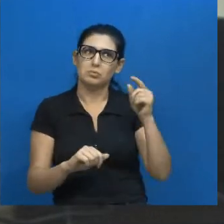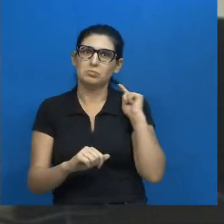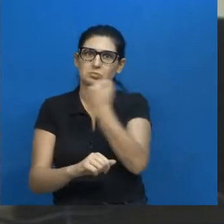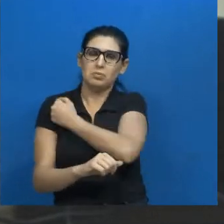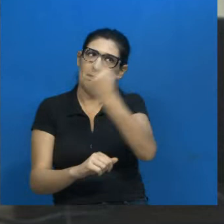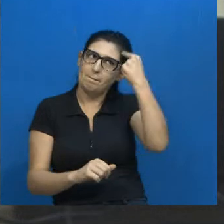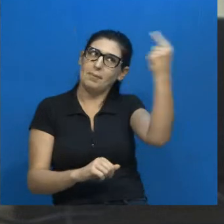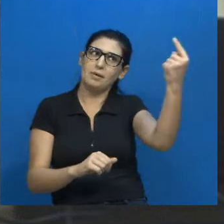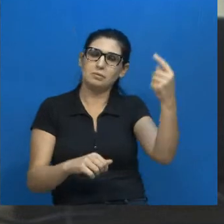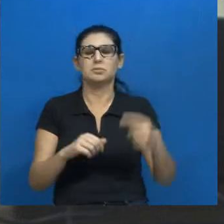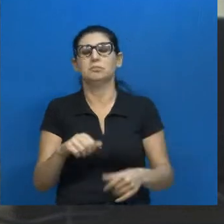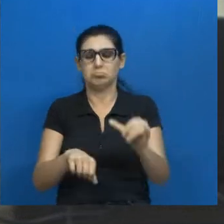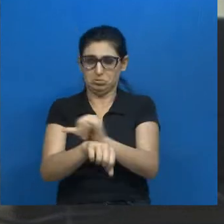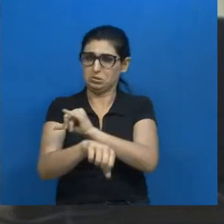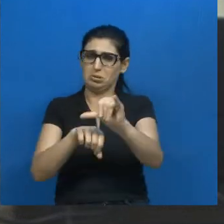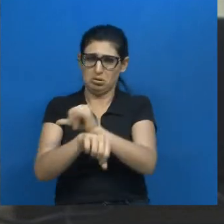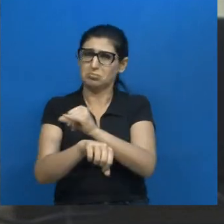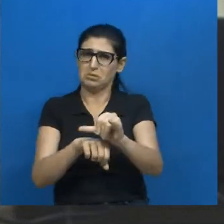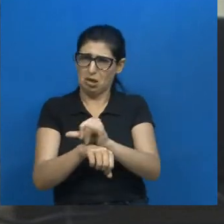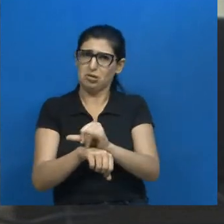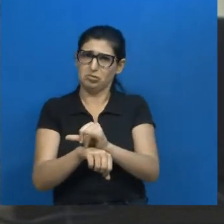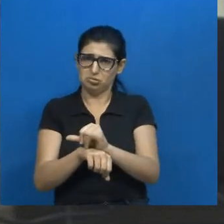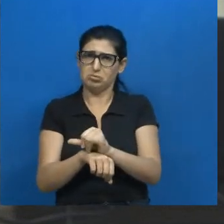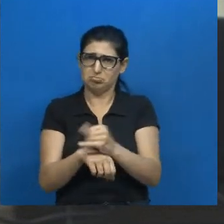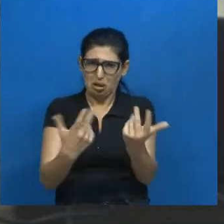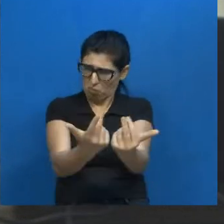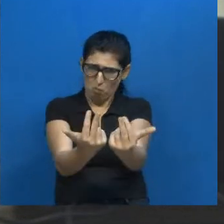com certeza o que você está falando tem razão. A